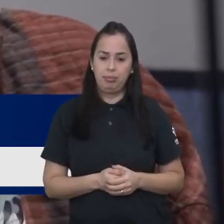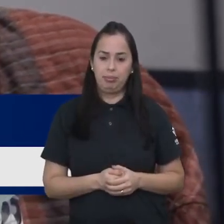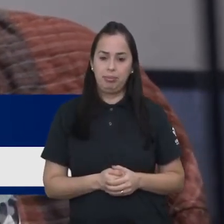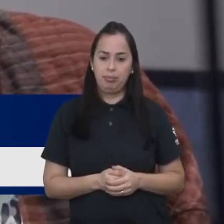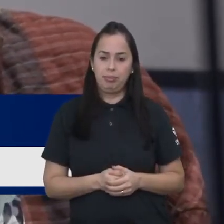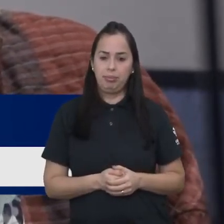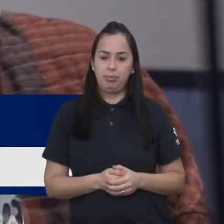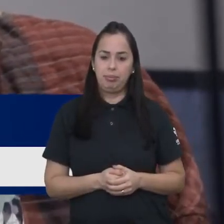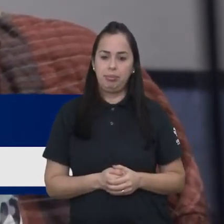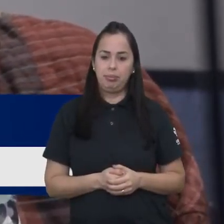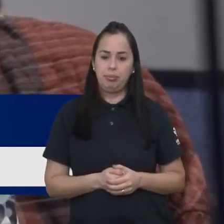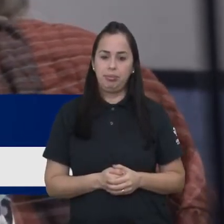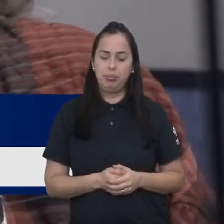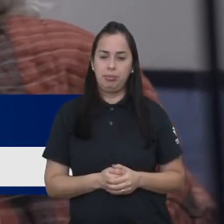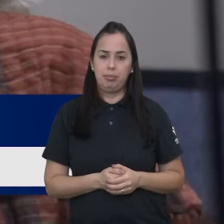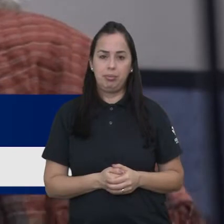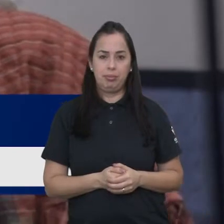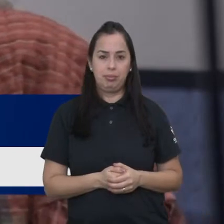Sempre o TAC.